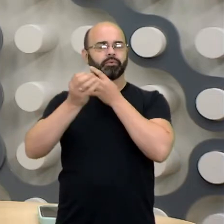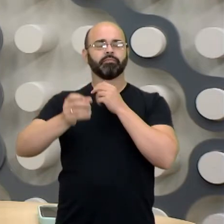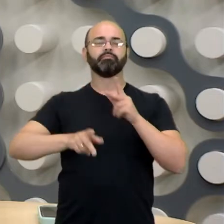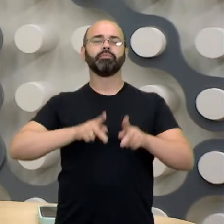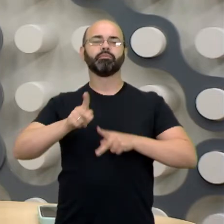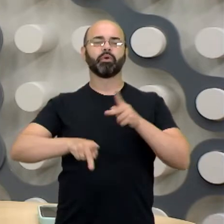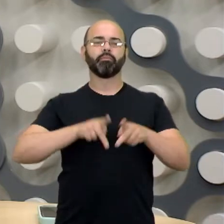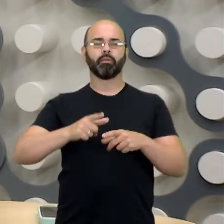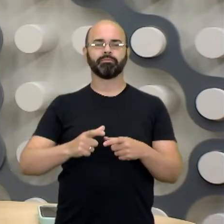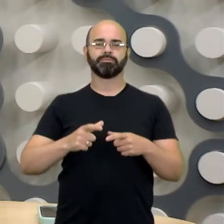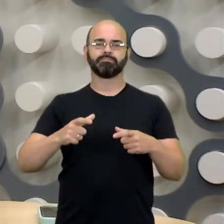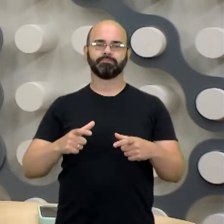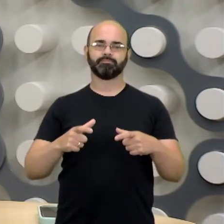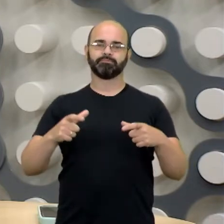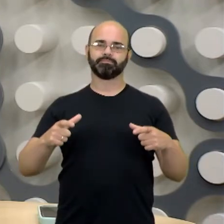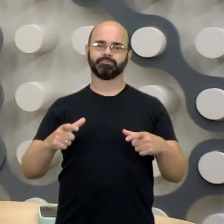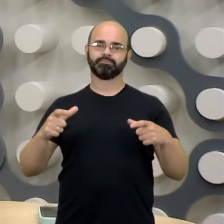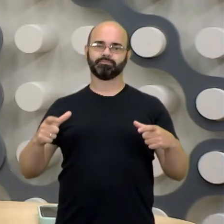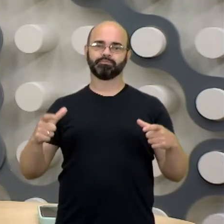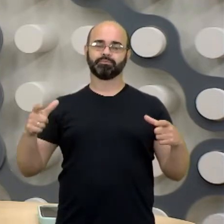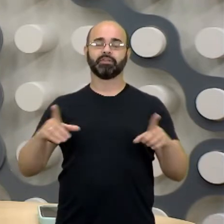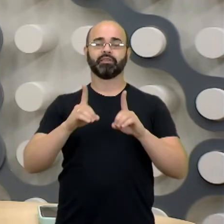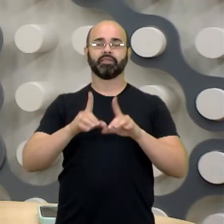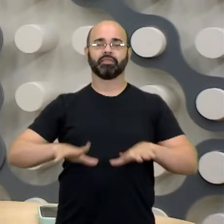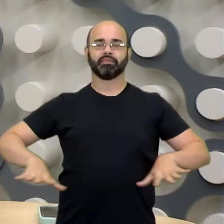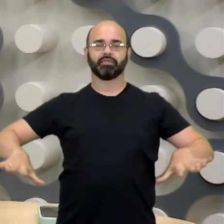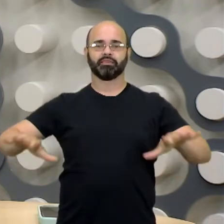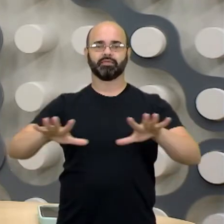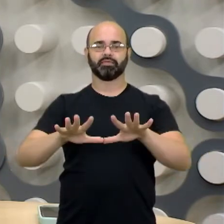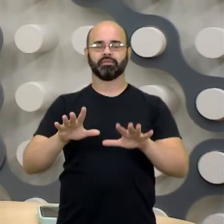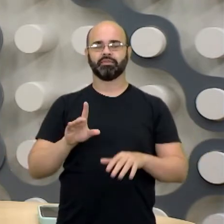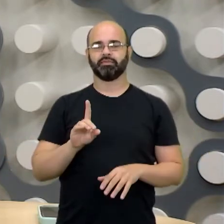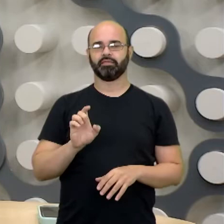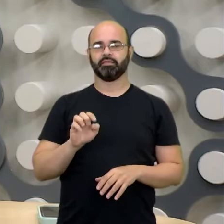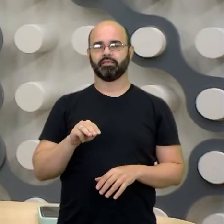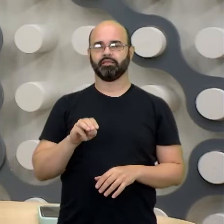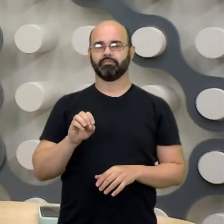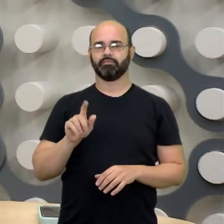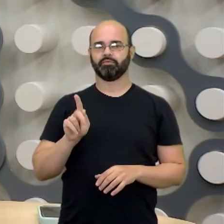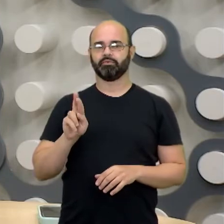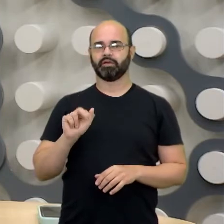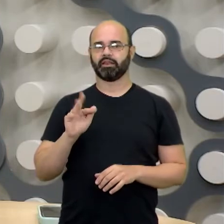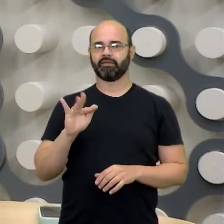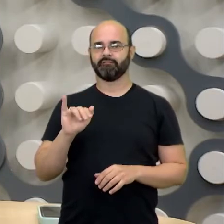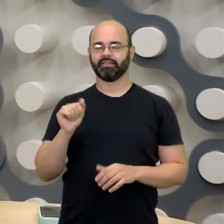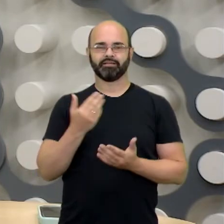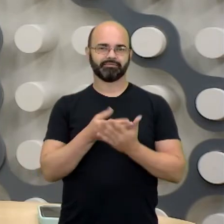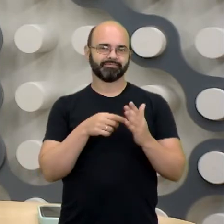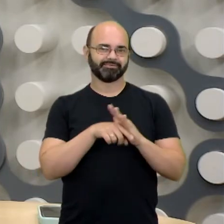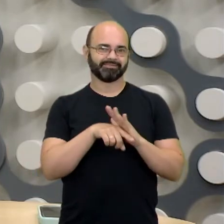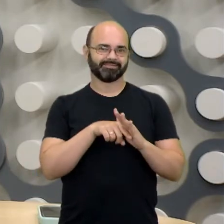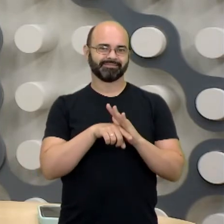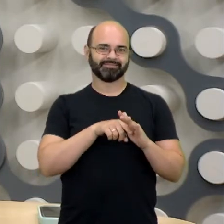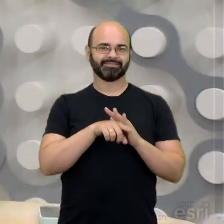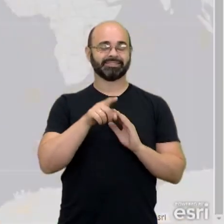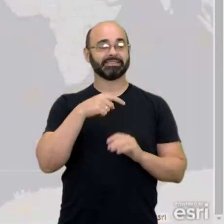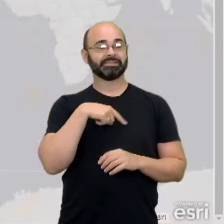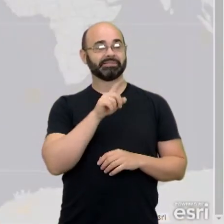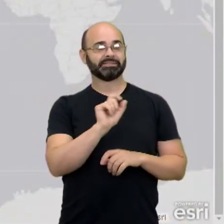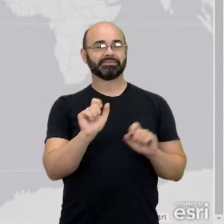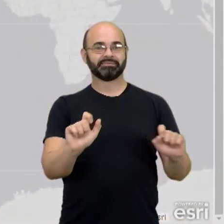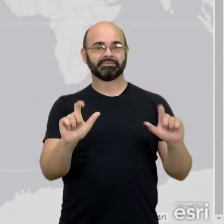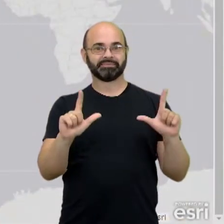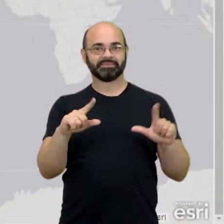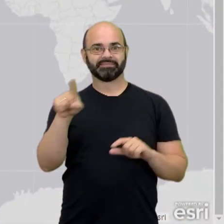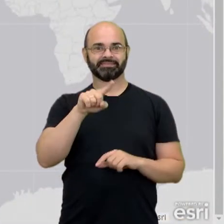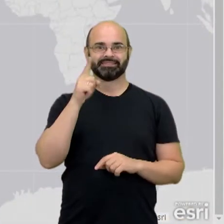população, né? Que é o que nós estamos falando, de demografia, né? Mas tem outros dados também que eu vou só clicar lá só para vocês estarem vendo, né? Então tá